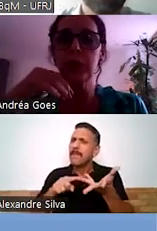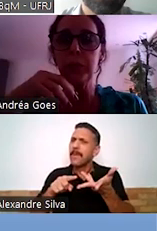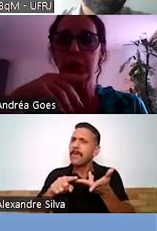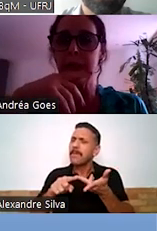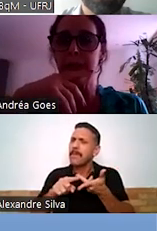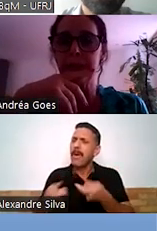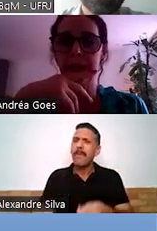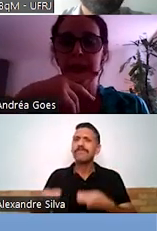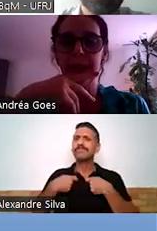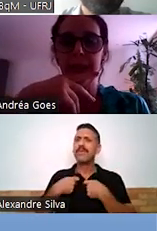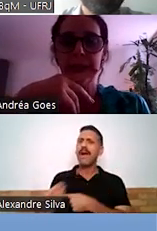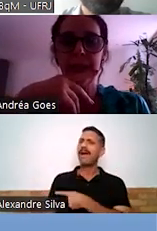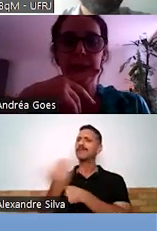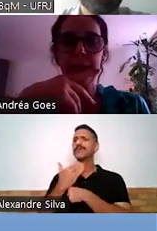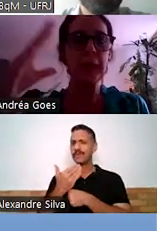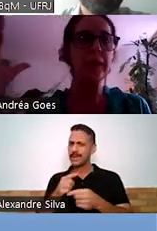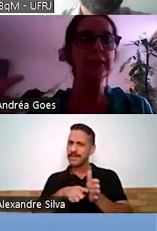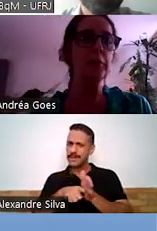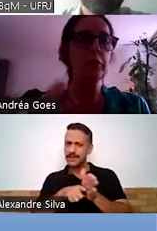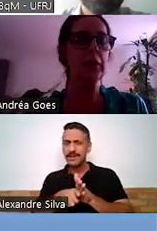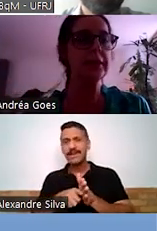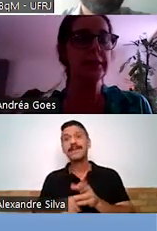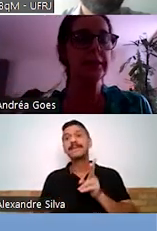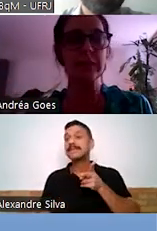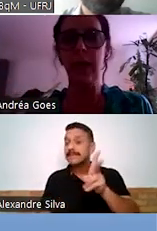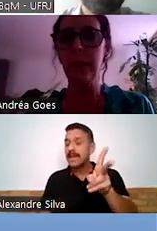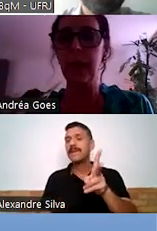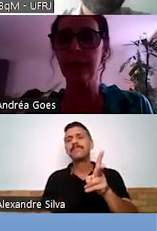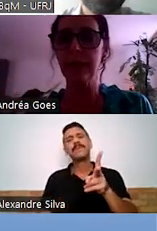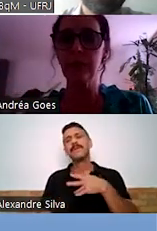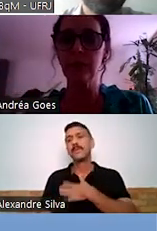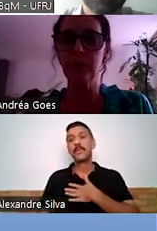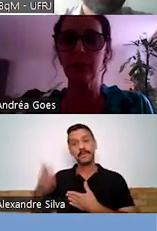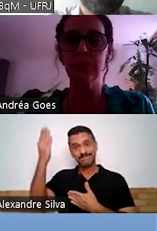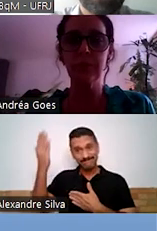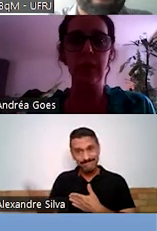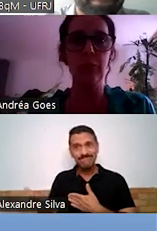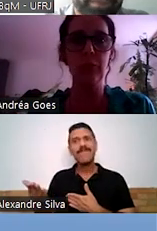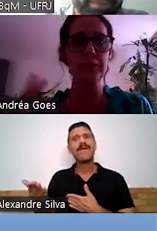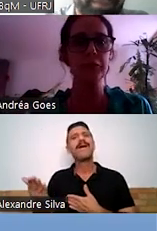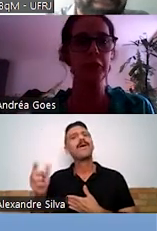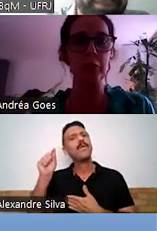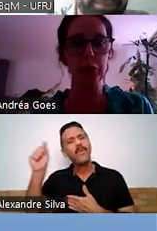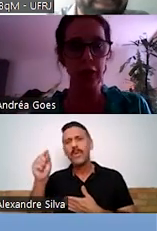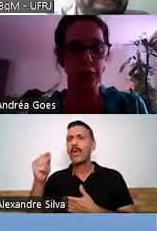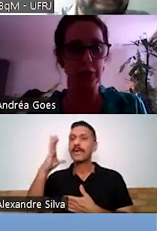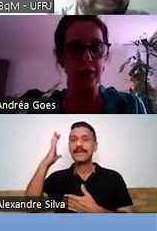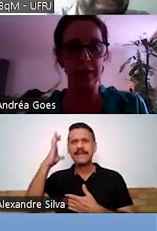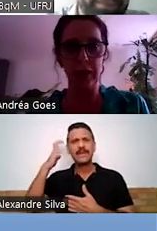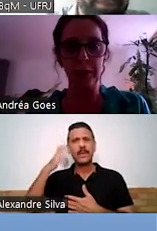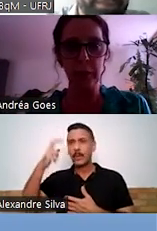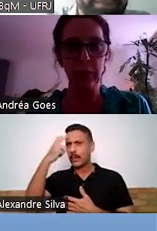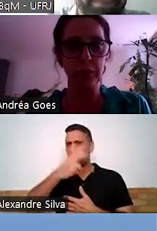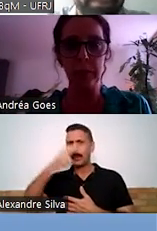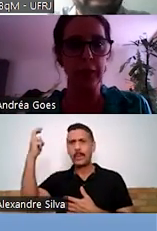caminhos de pesquisa. E aí, para mim, ele sempre foi assim a imagem o cientista, o gênio.